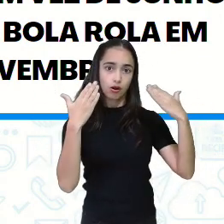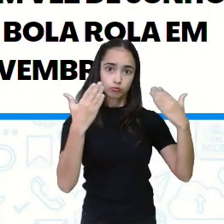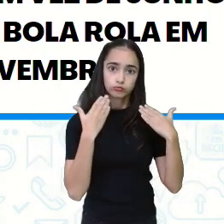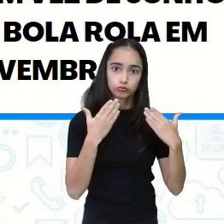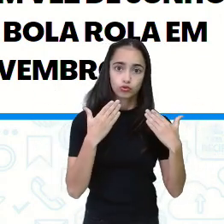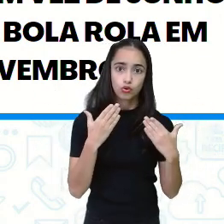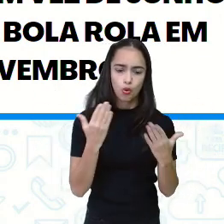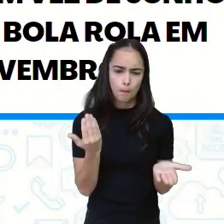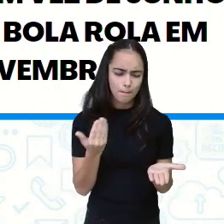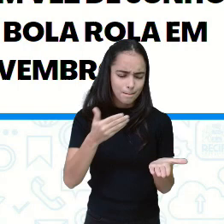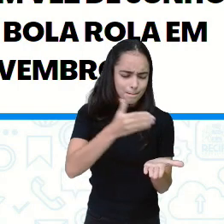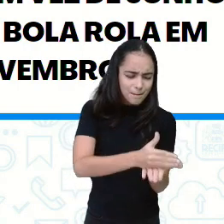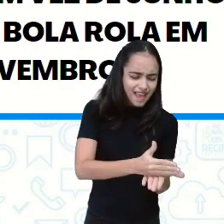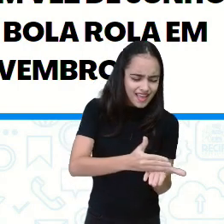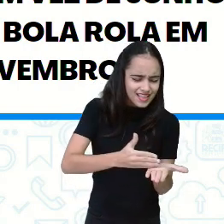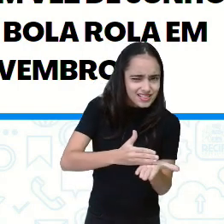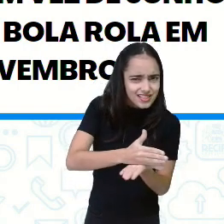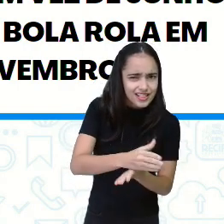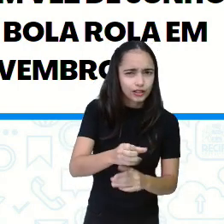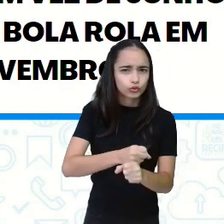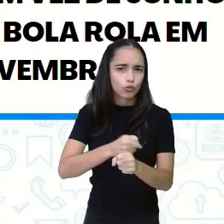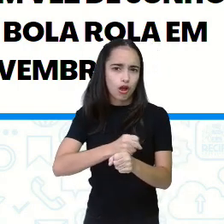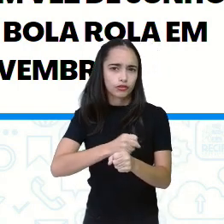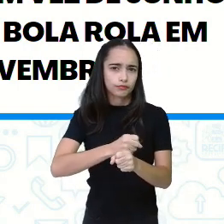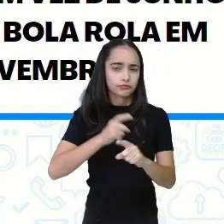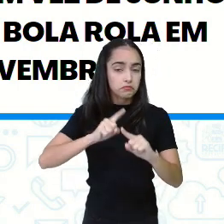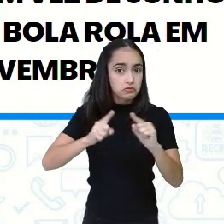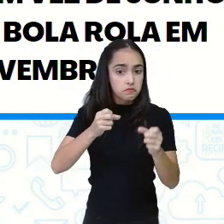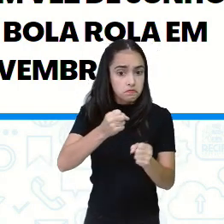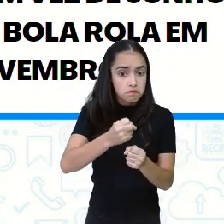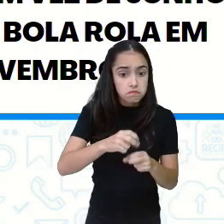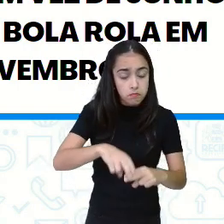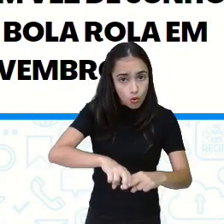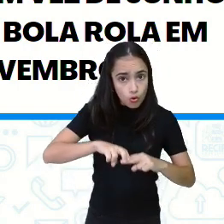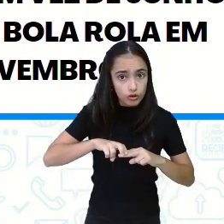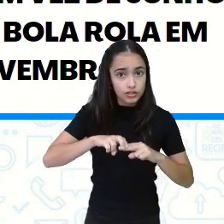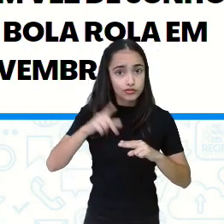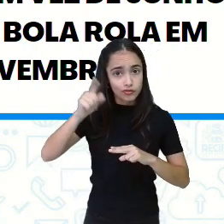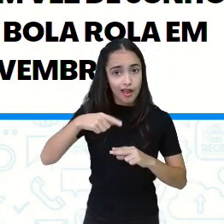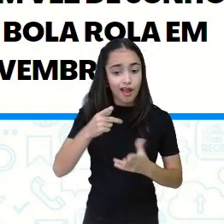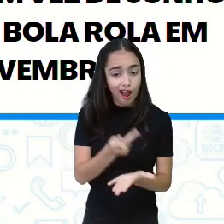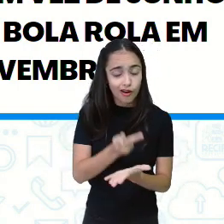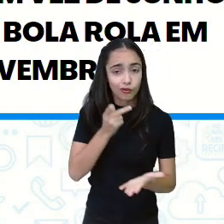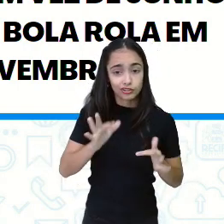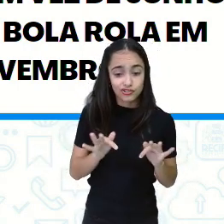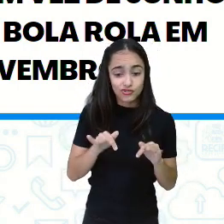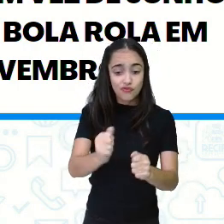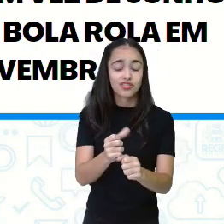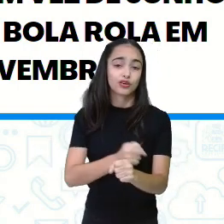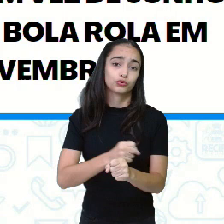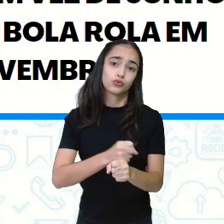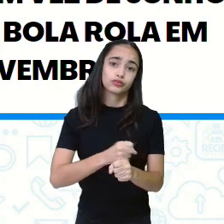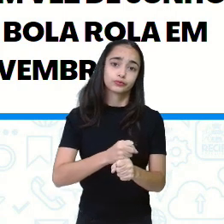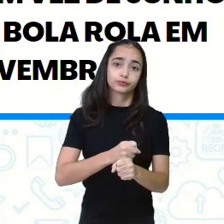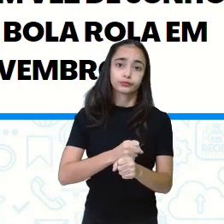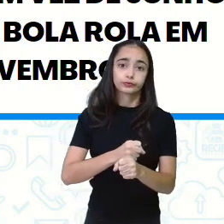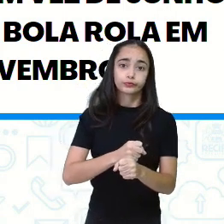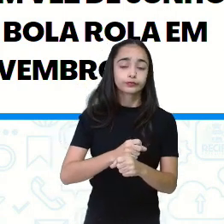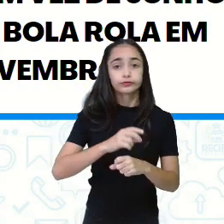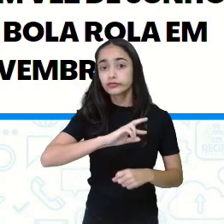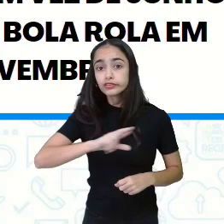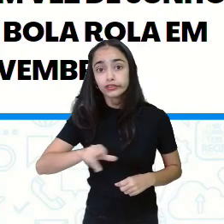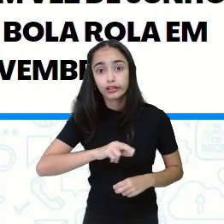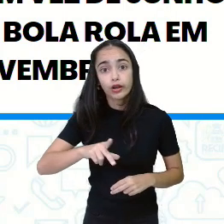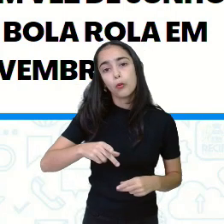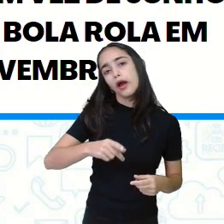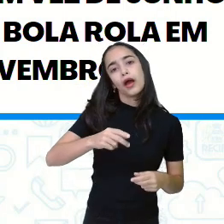graus. Por isso, a Copa do Mundo será realizada no fim do ano pela primeira vez na história. Em vez de junho e julho, a